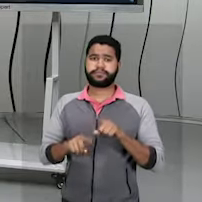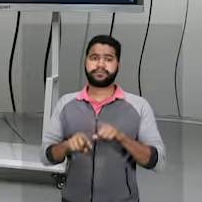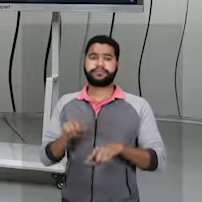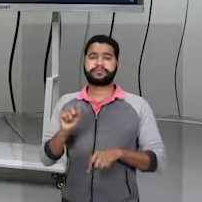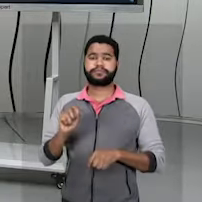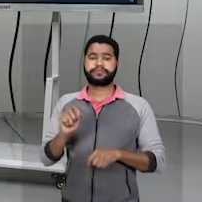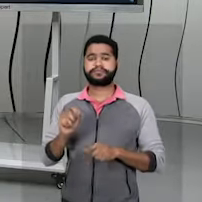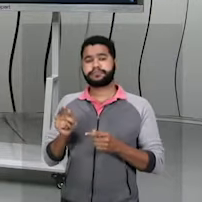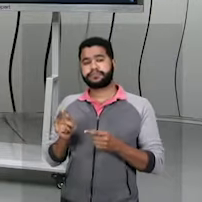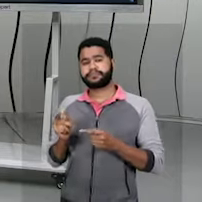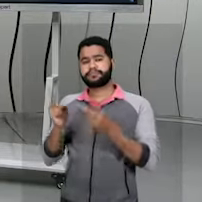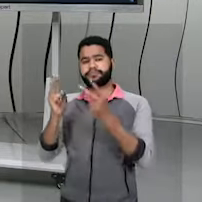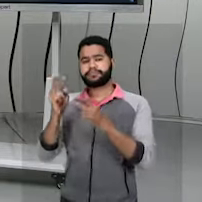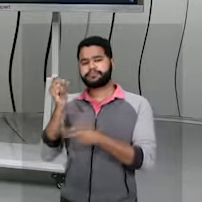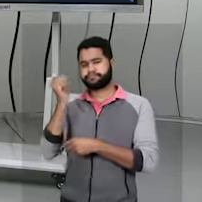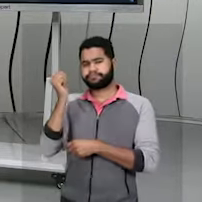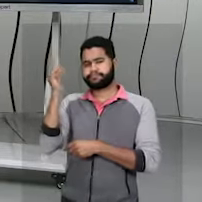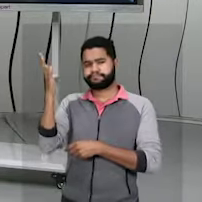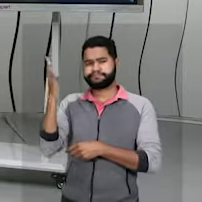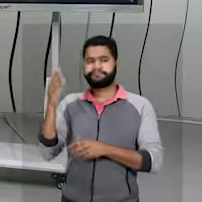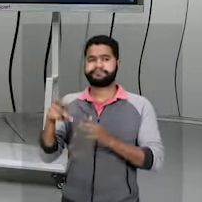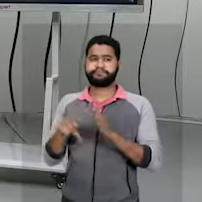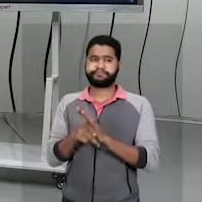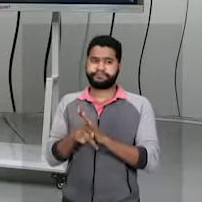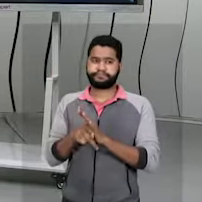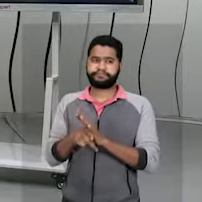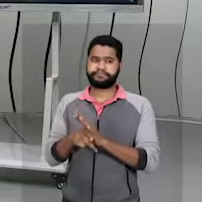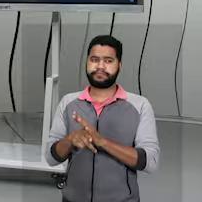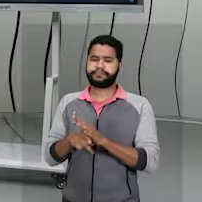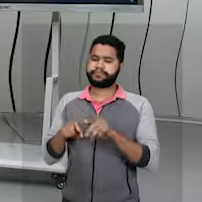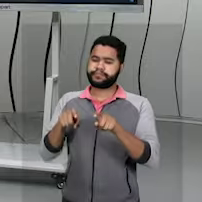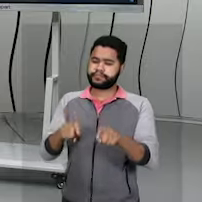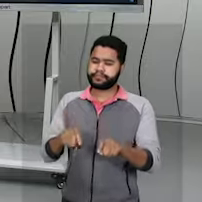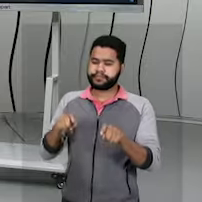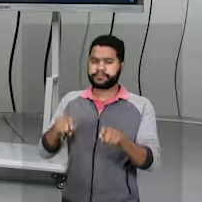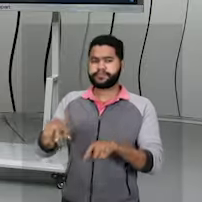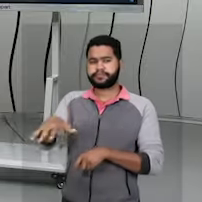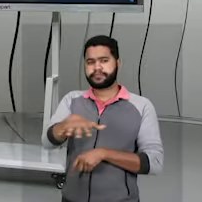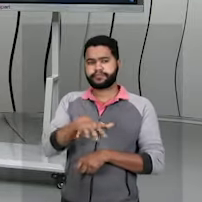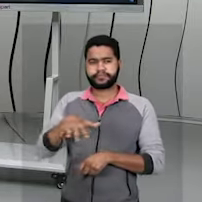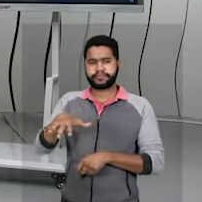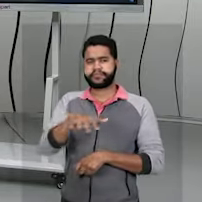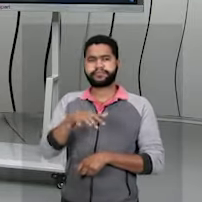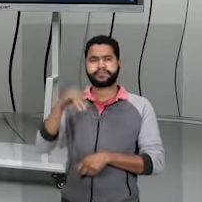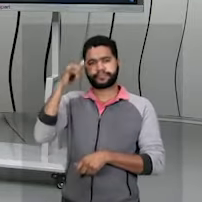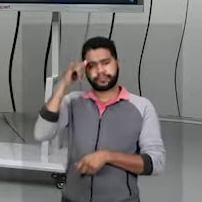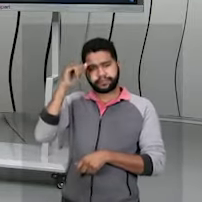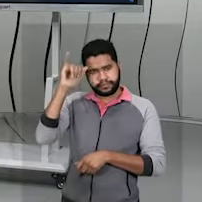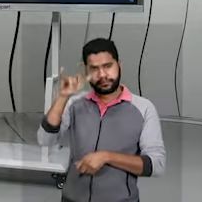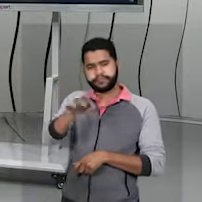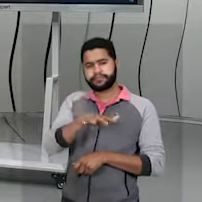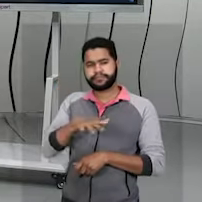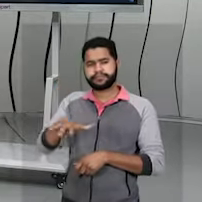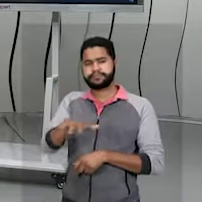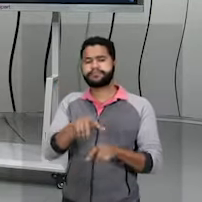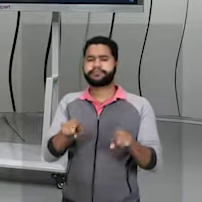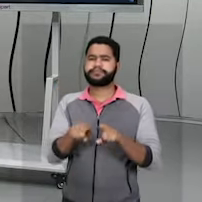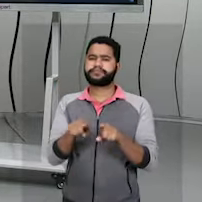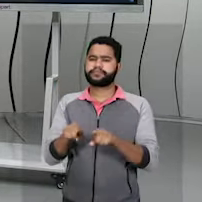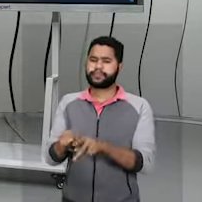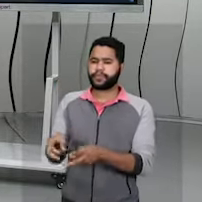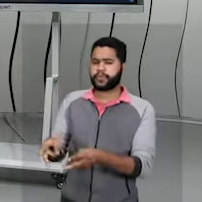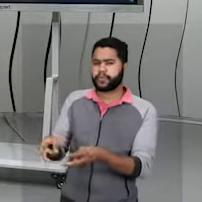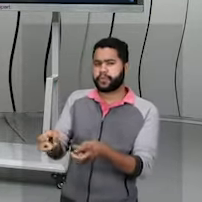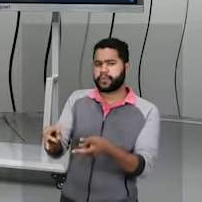Eles são de origem merda da pecuária e da agricultura da